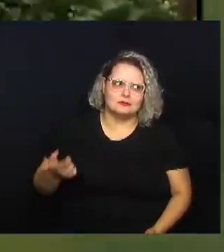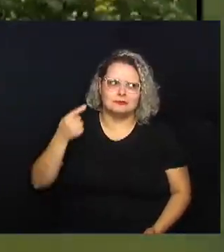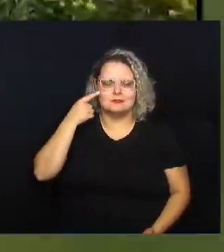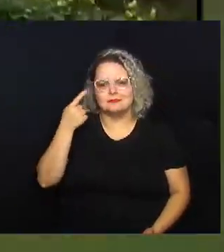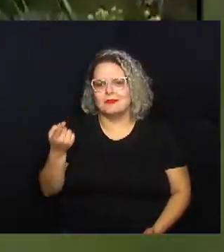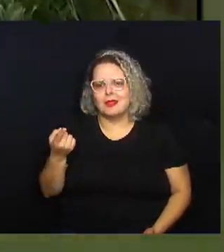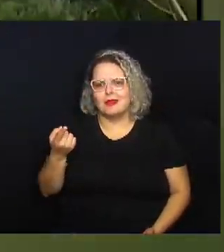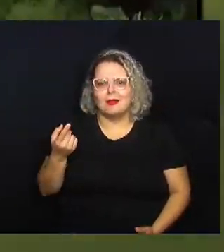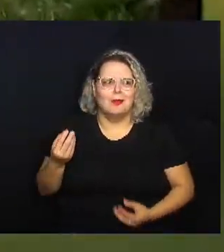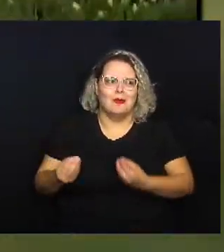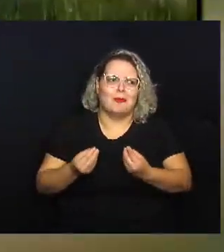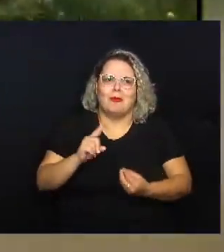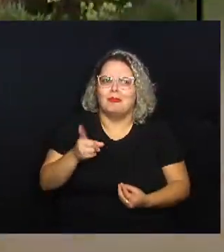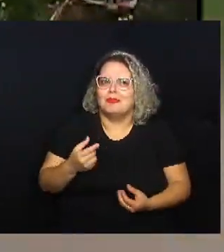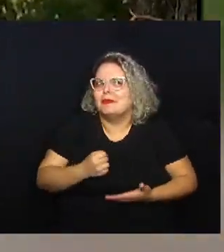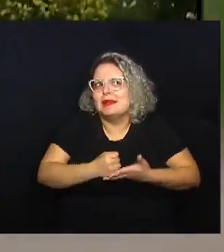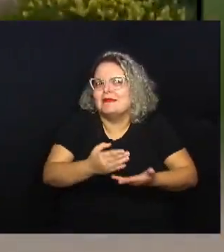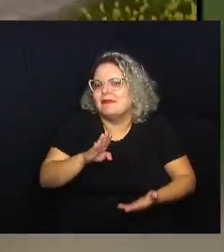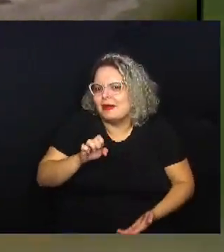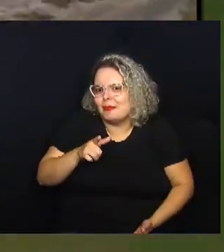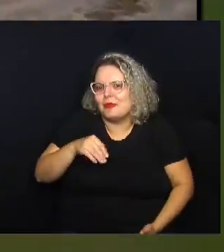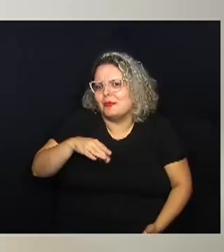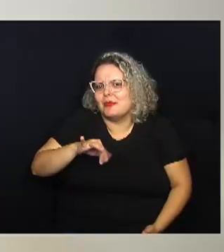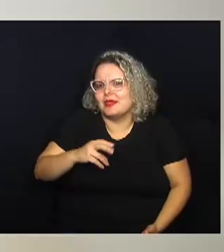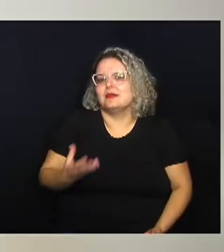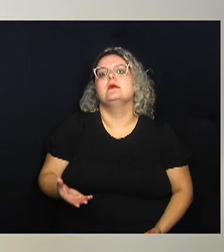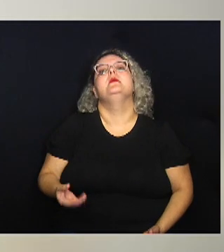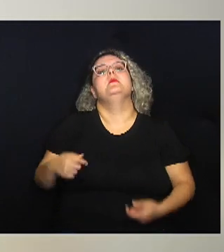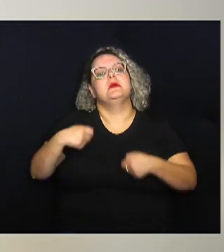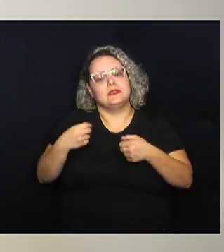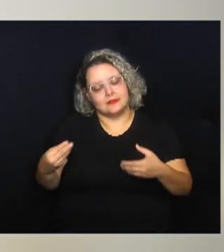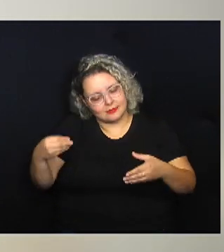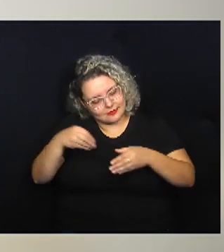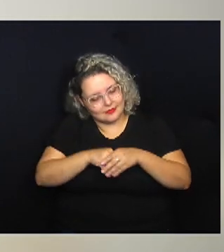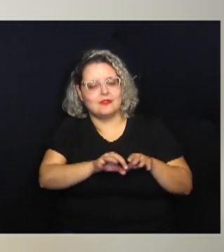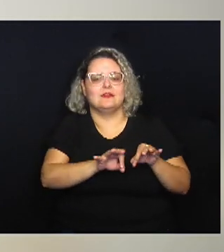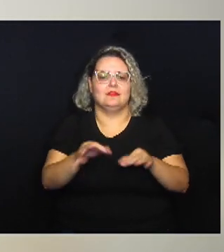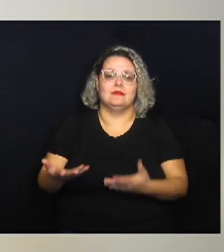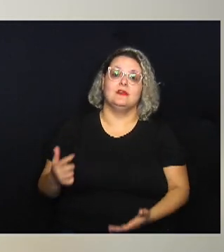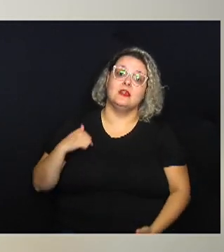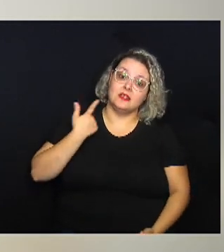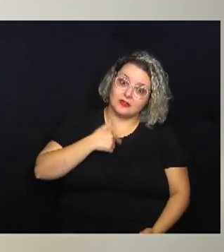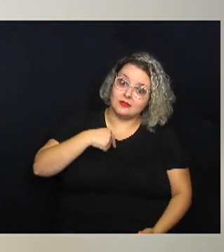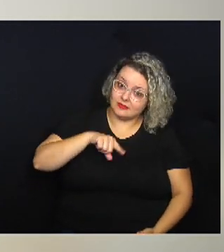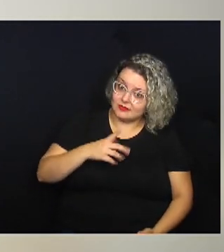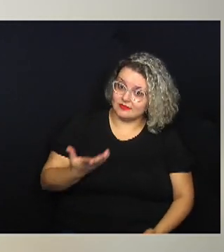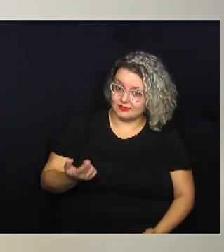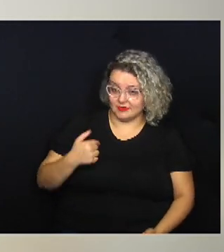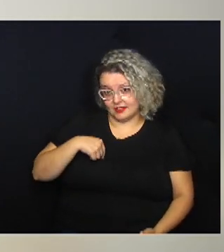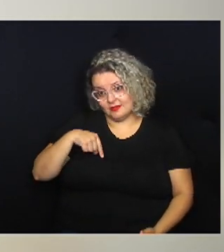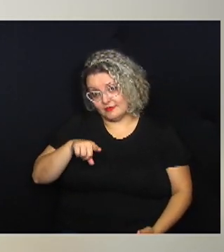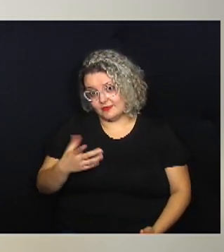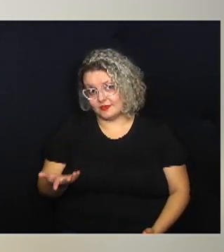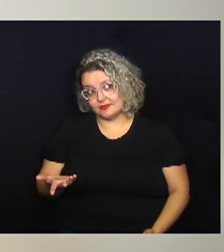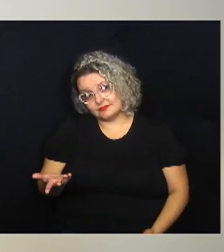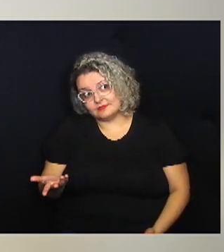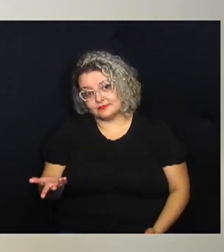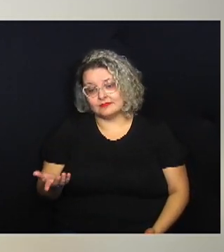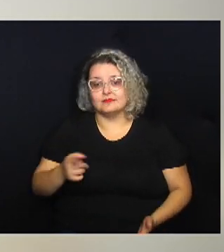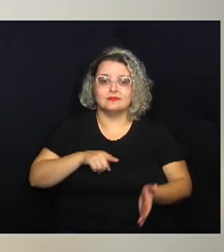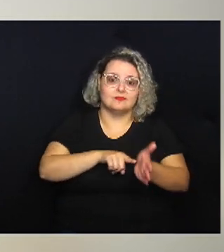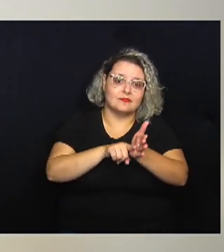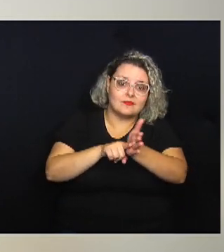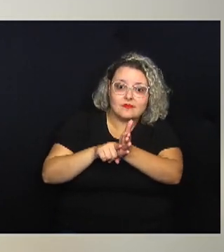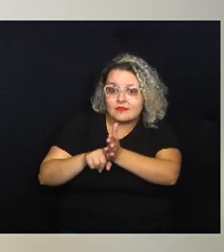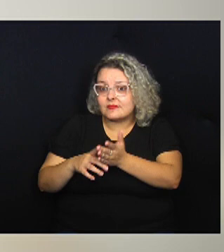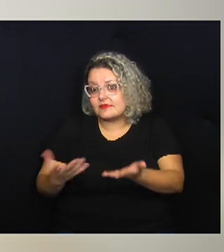levaram Belmiro tinha que entrar no esquema E aí nós fomos Então eu fui né assim pesquisando